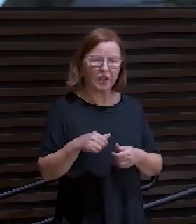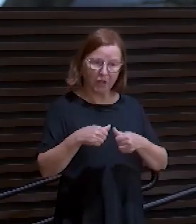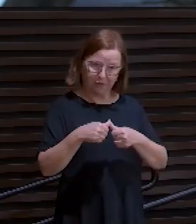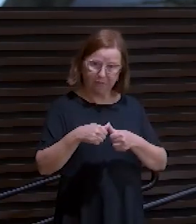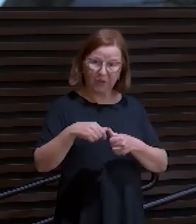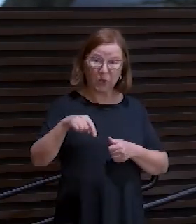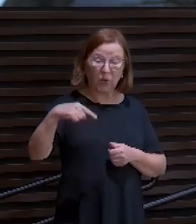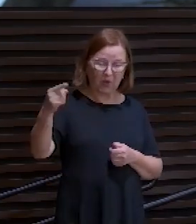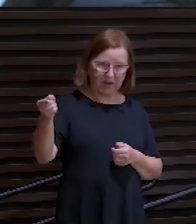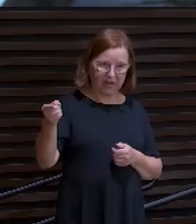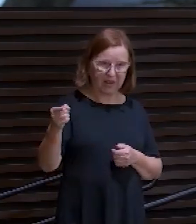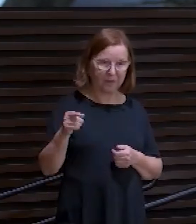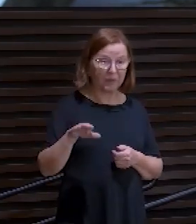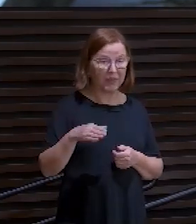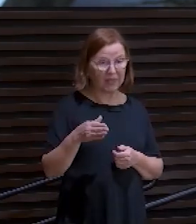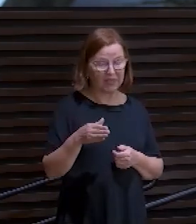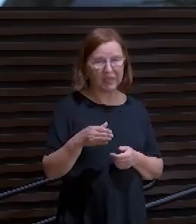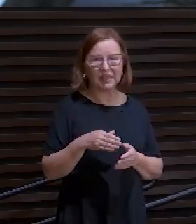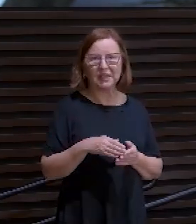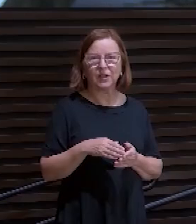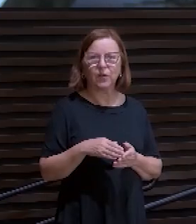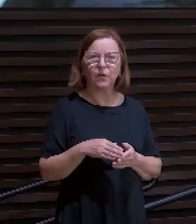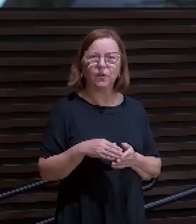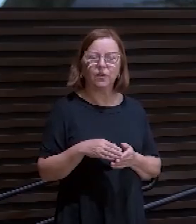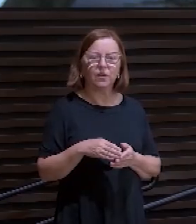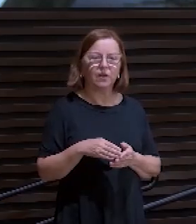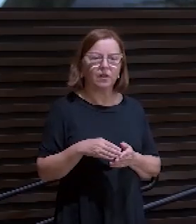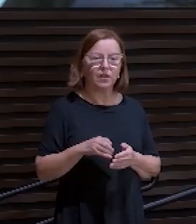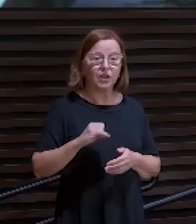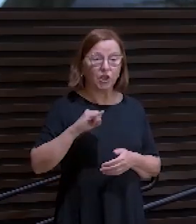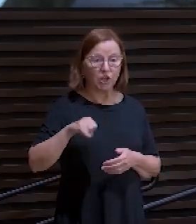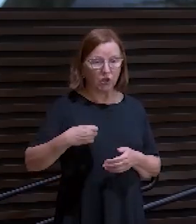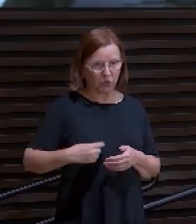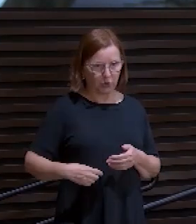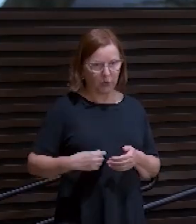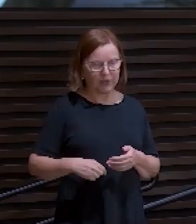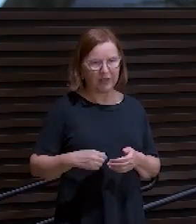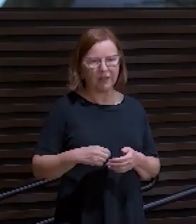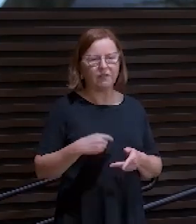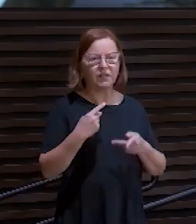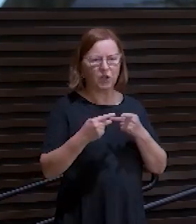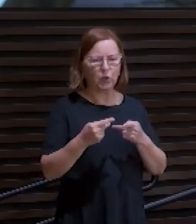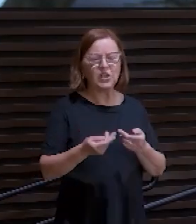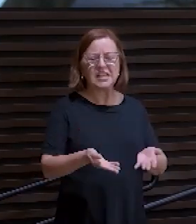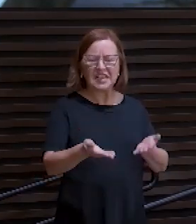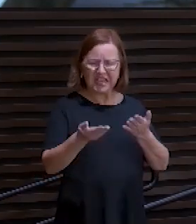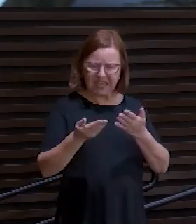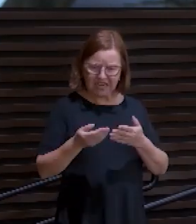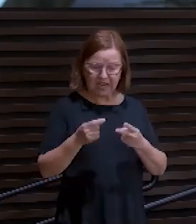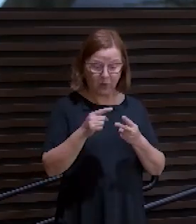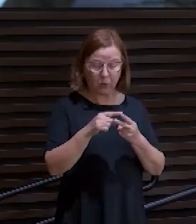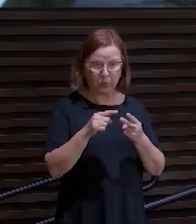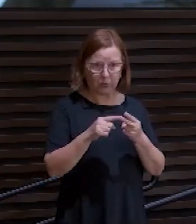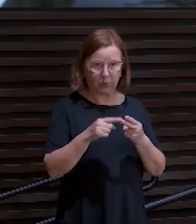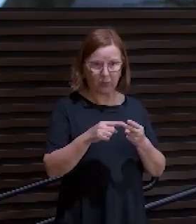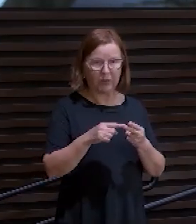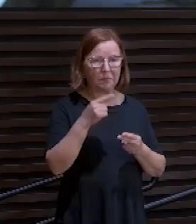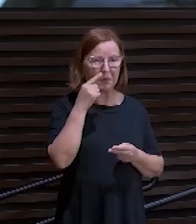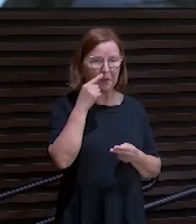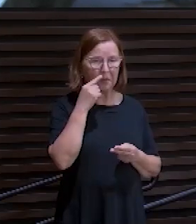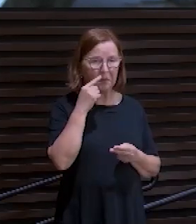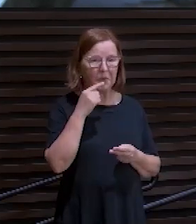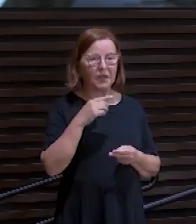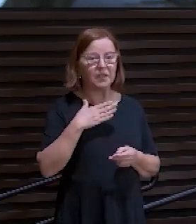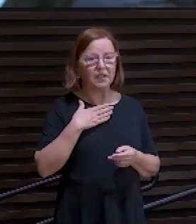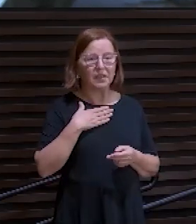Então disseste a teus servos: trazei-mo para que ponha os olhos sobre ele. Respondemos ao meu senhor: o moço não pode deixar o